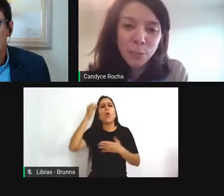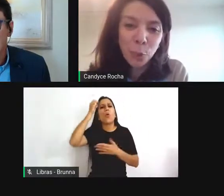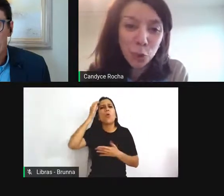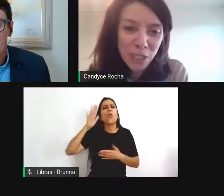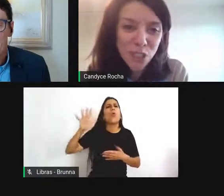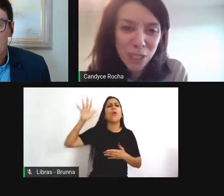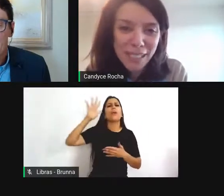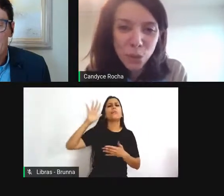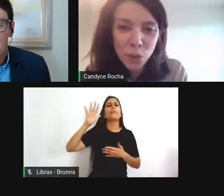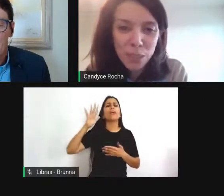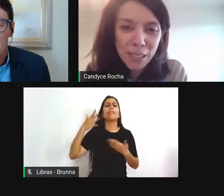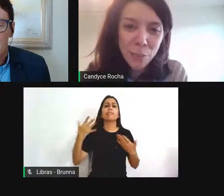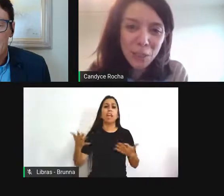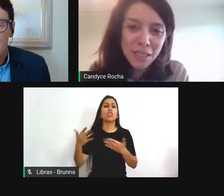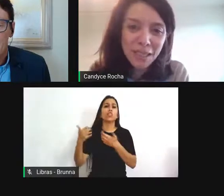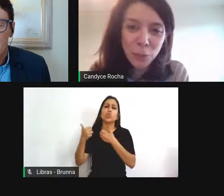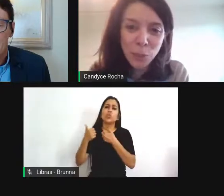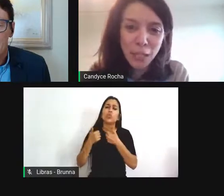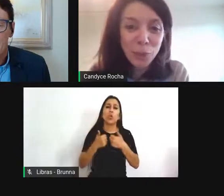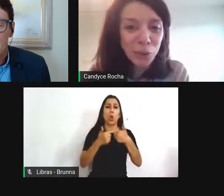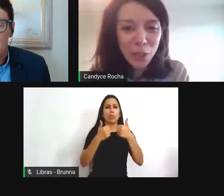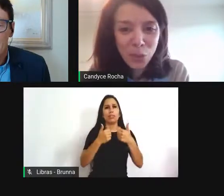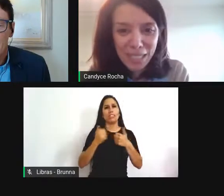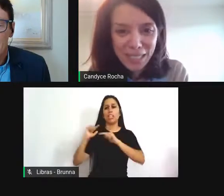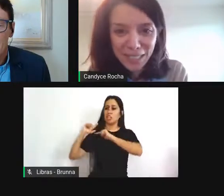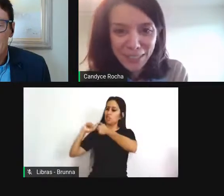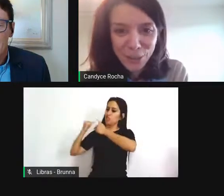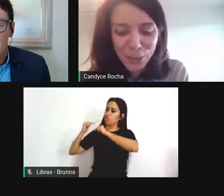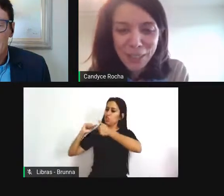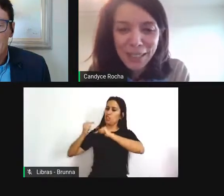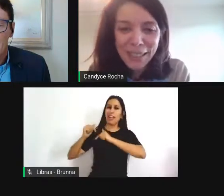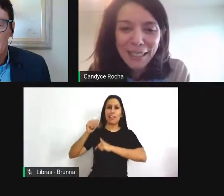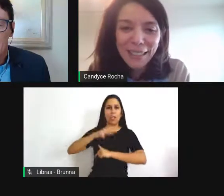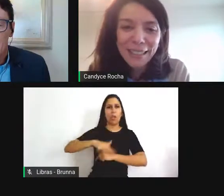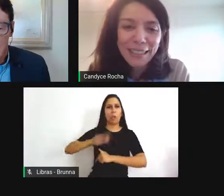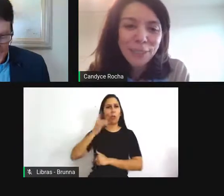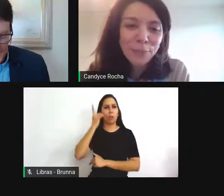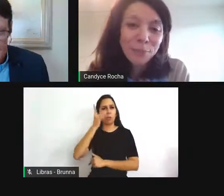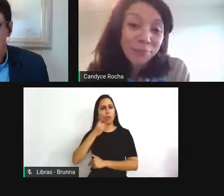fato, e por toda a geração de conhecimento que sai do parlamento, reconhece isso,